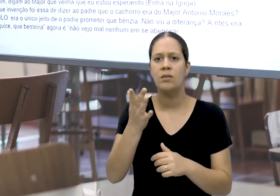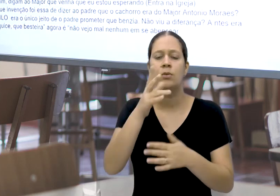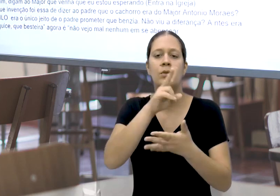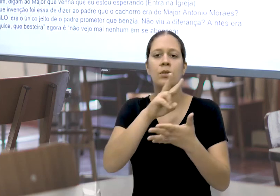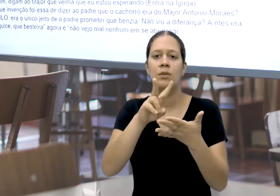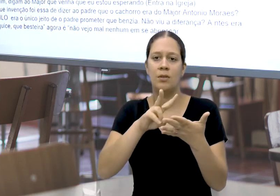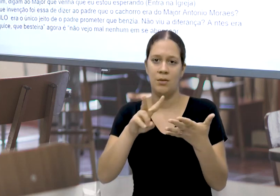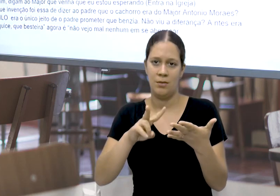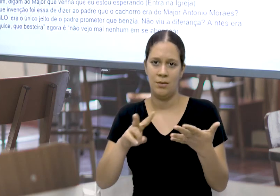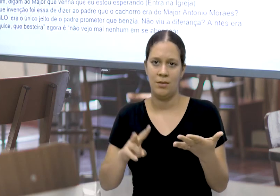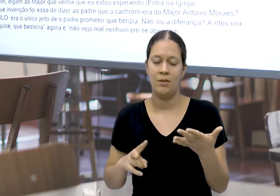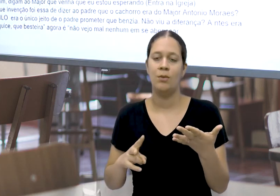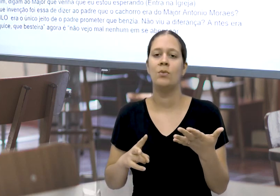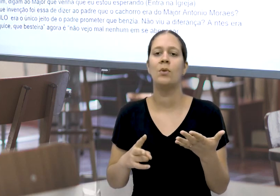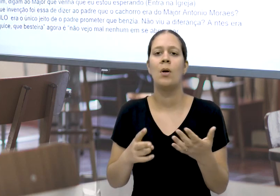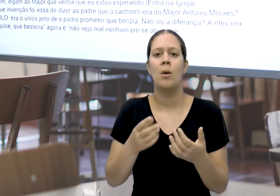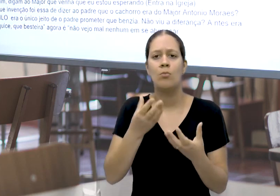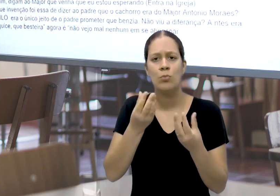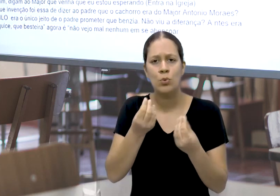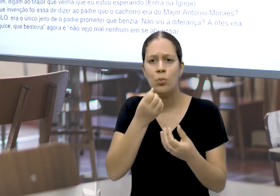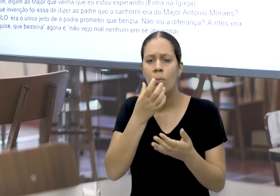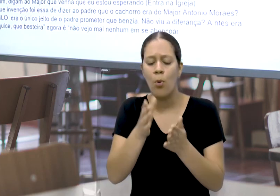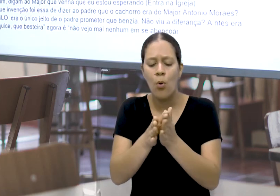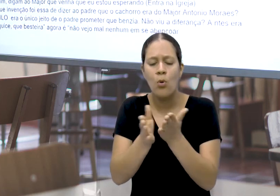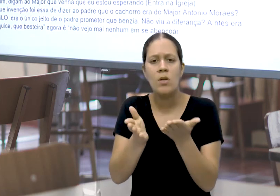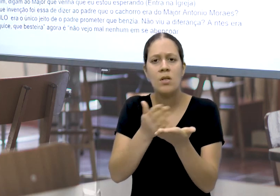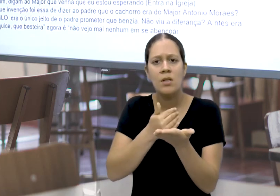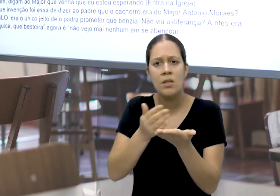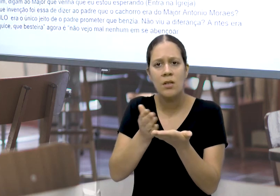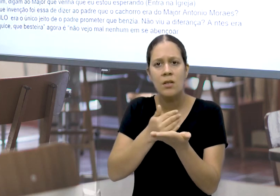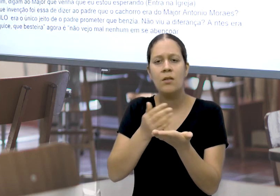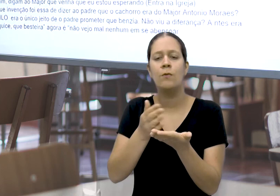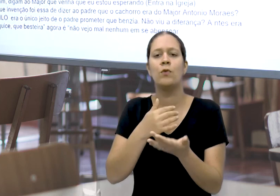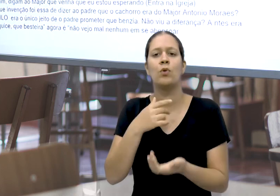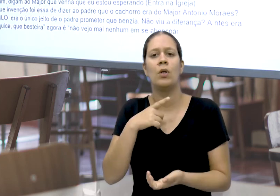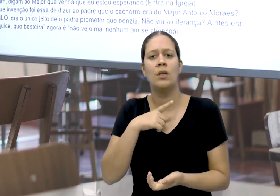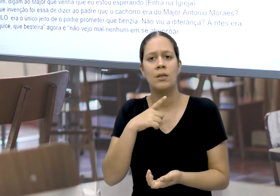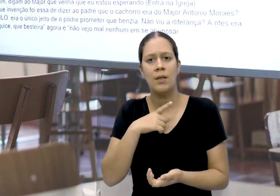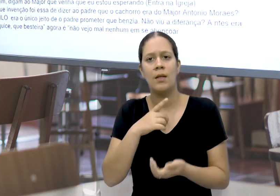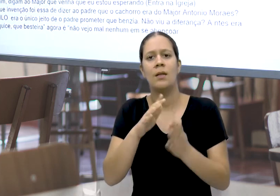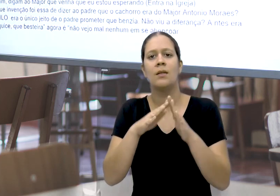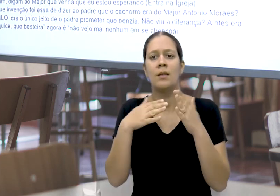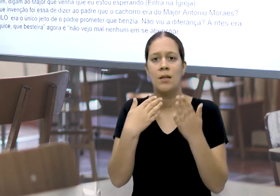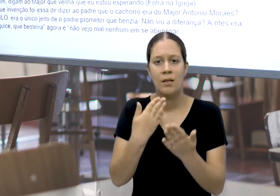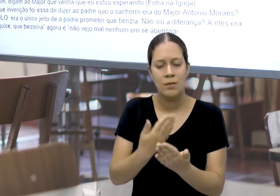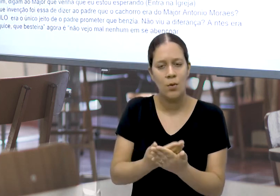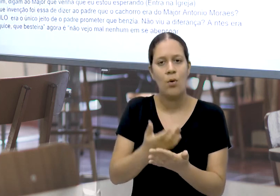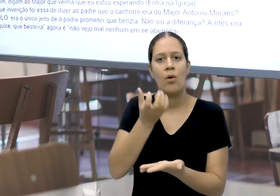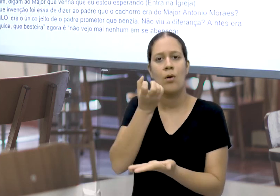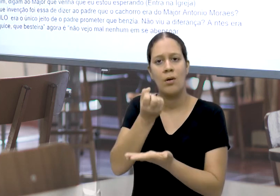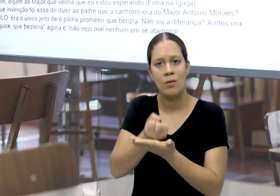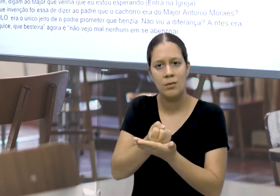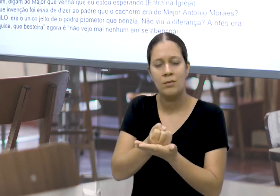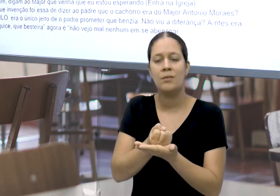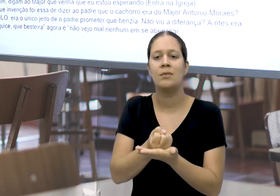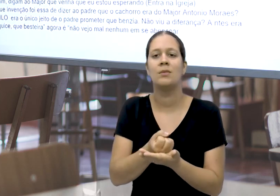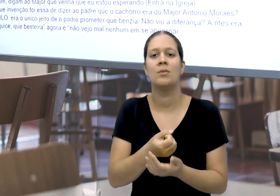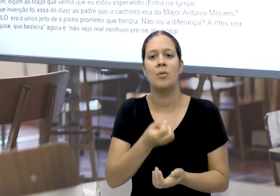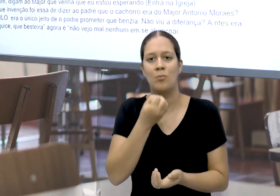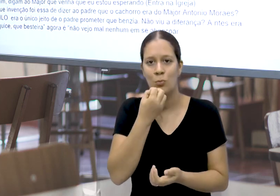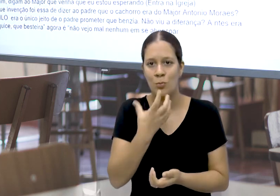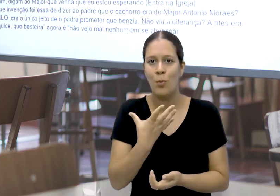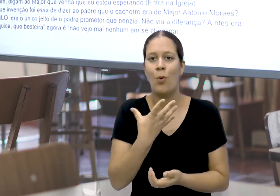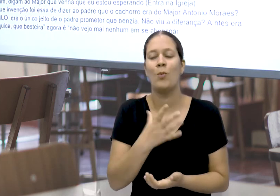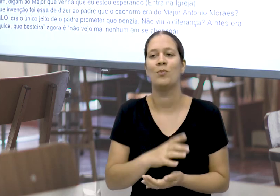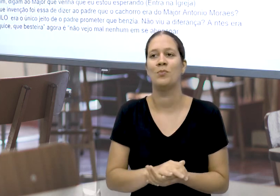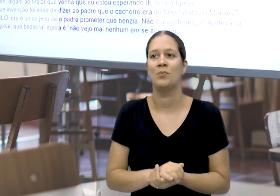de ler. O Auto da Compadecida é um livro delicioso. Sugiro que você pegue na biblioteca da escola ou baixe na internet, mas vale